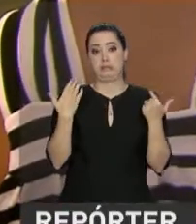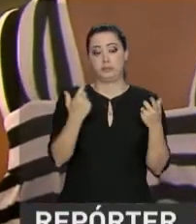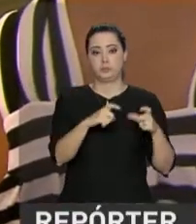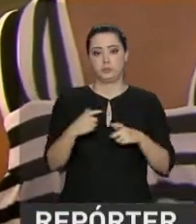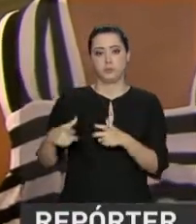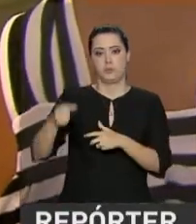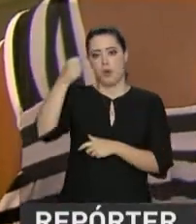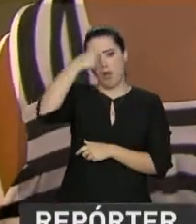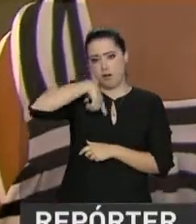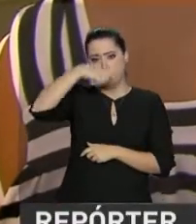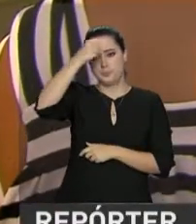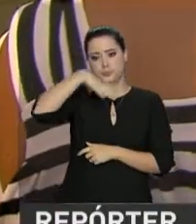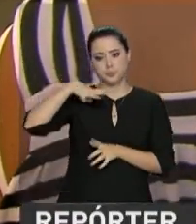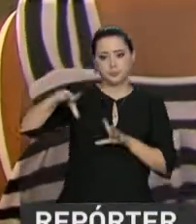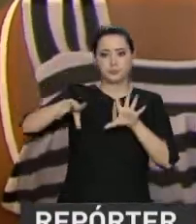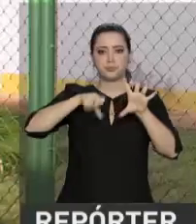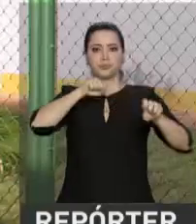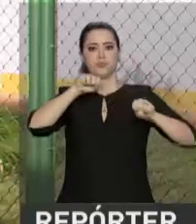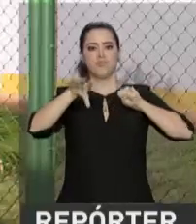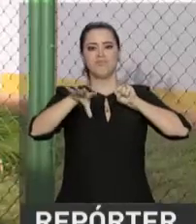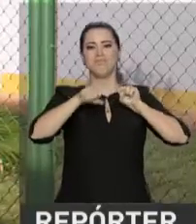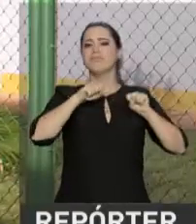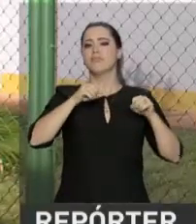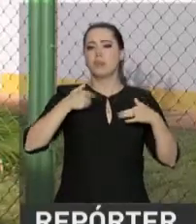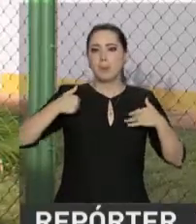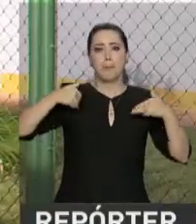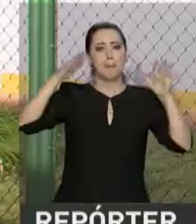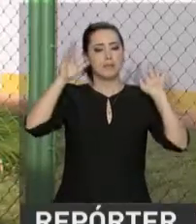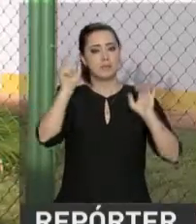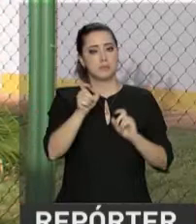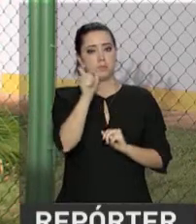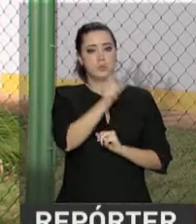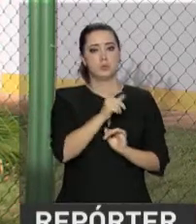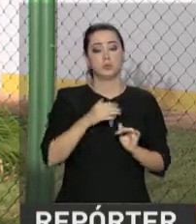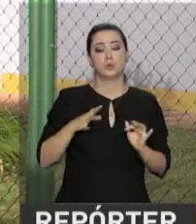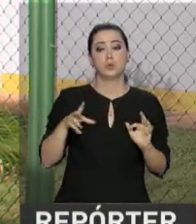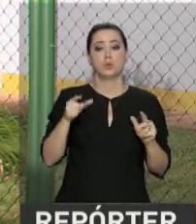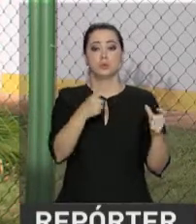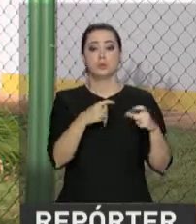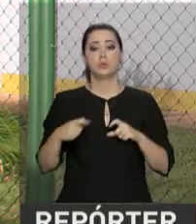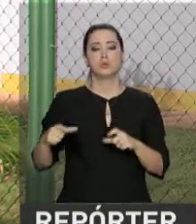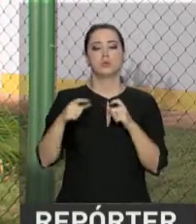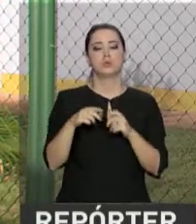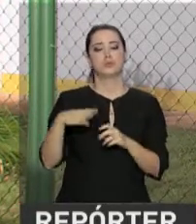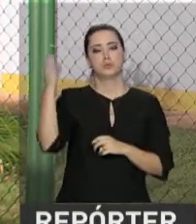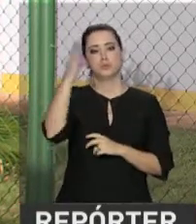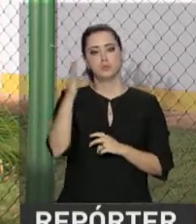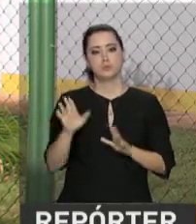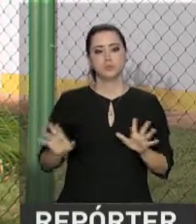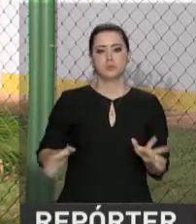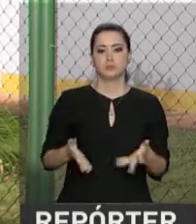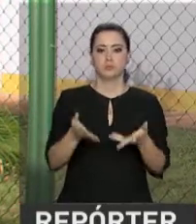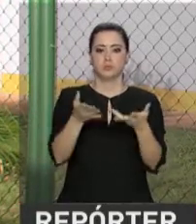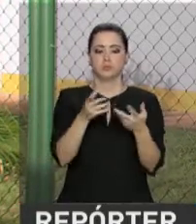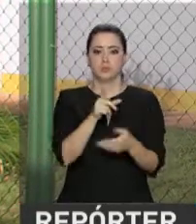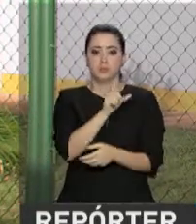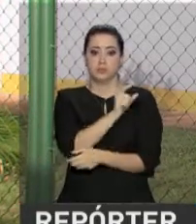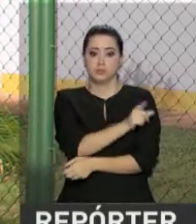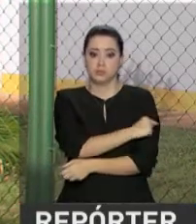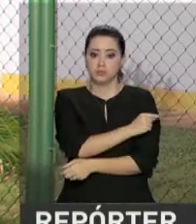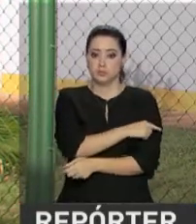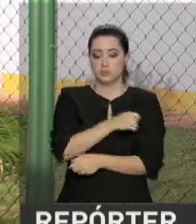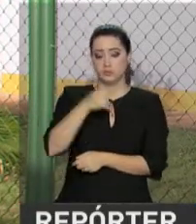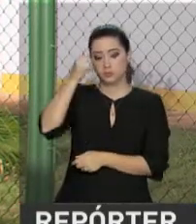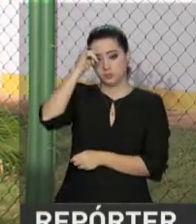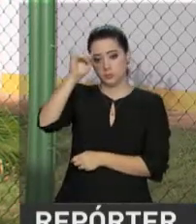transmissão do vírus aumenta todos os postos de vacinação do país vão estar mobilizados para a campanha nacional contra